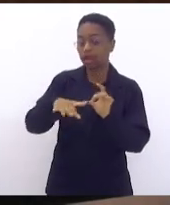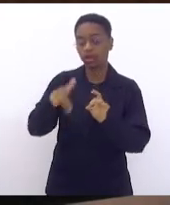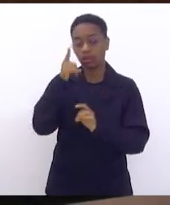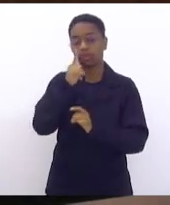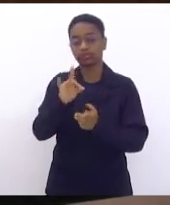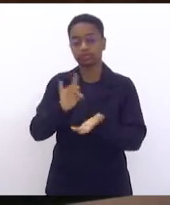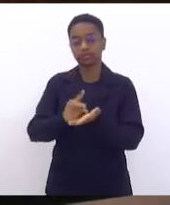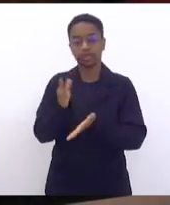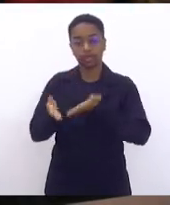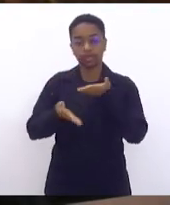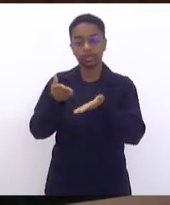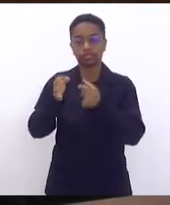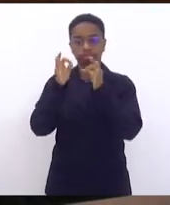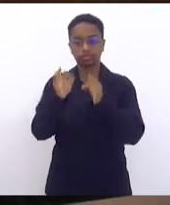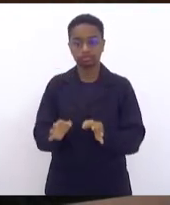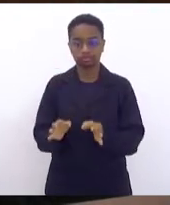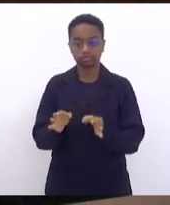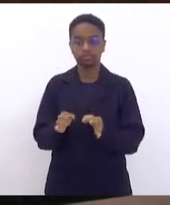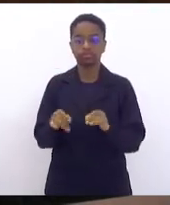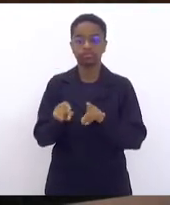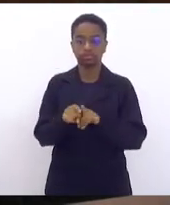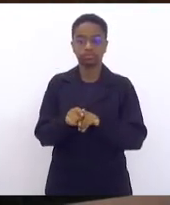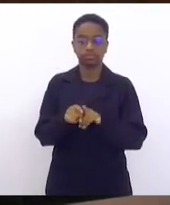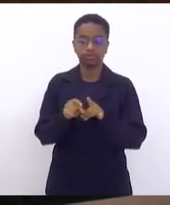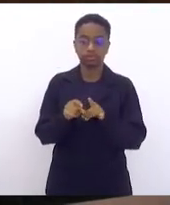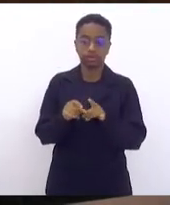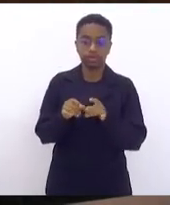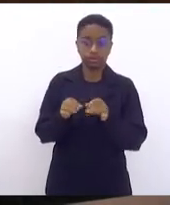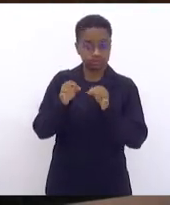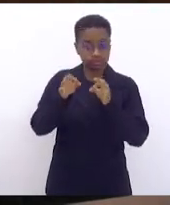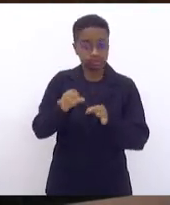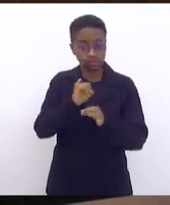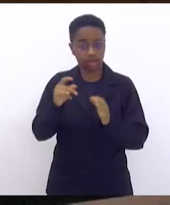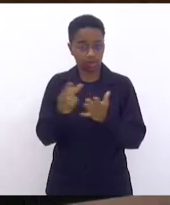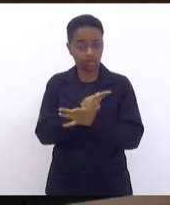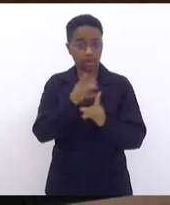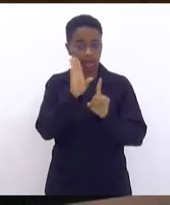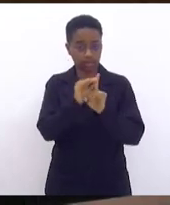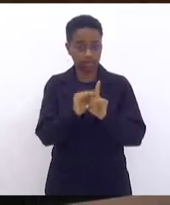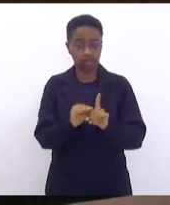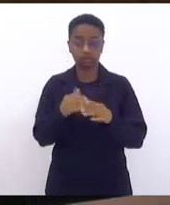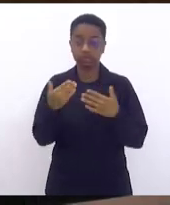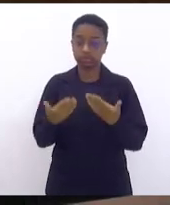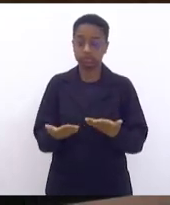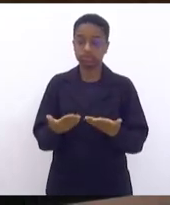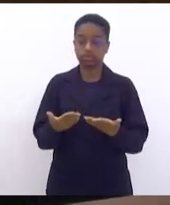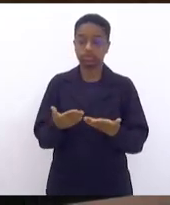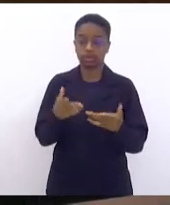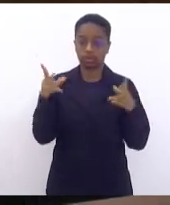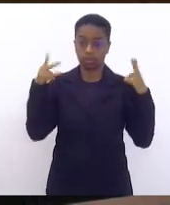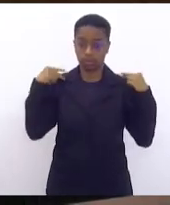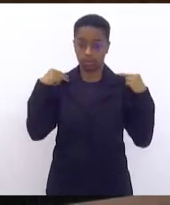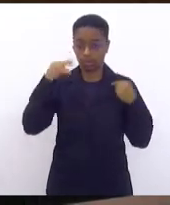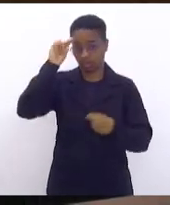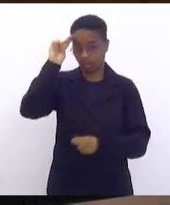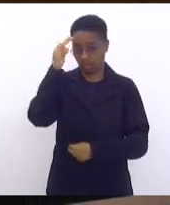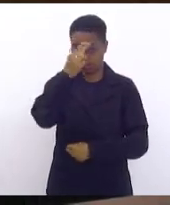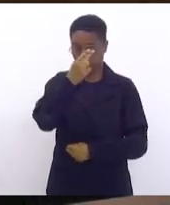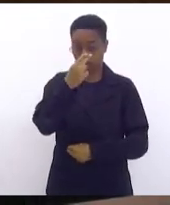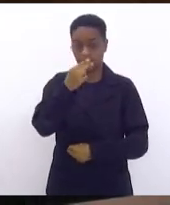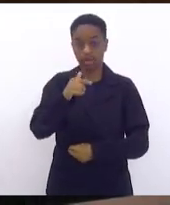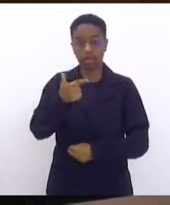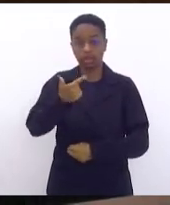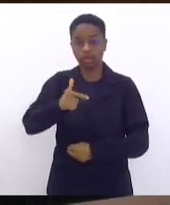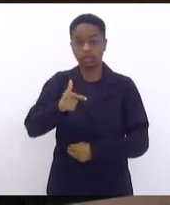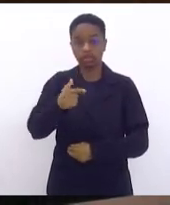ter um atendimento humanizado e digno para uma vítima de assédio. Esses motoristas de Uber, que não